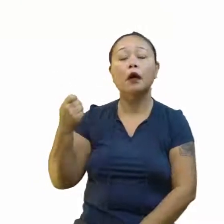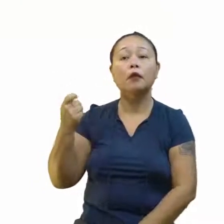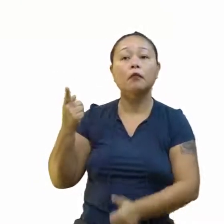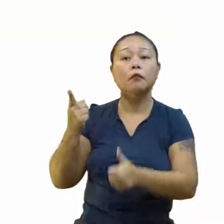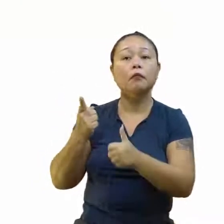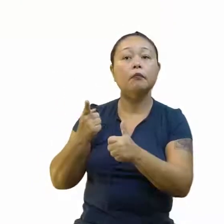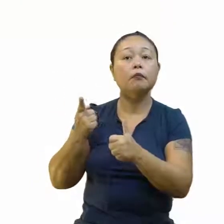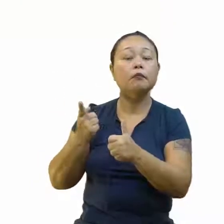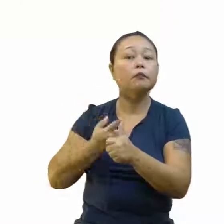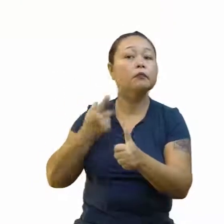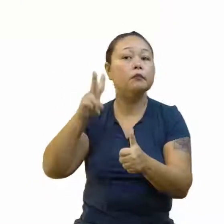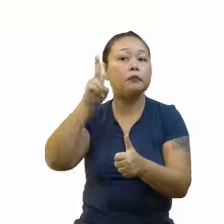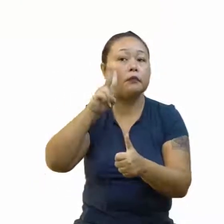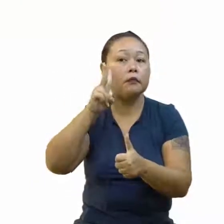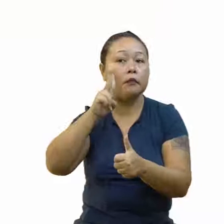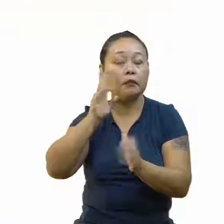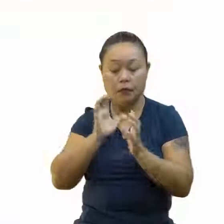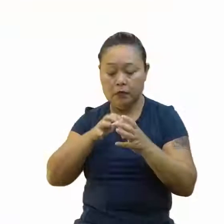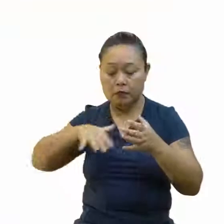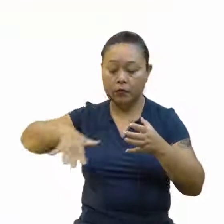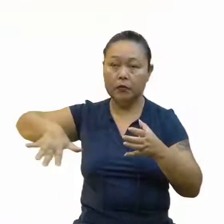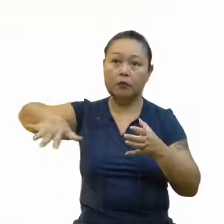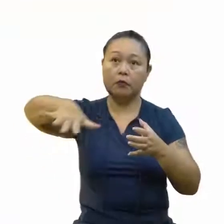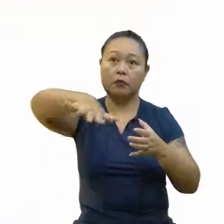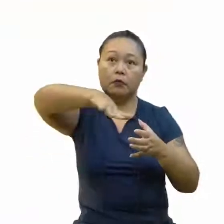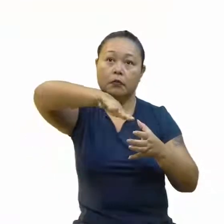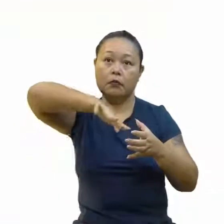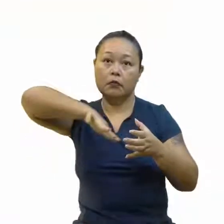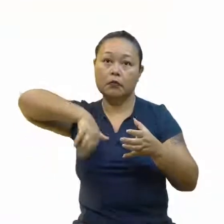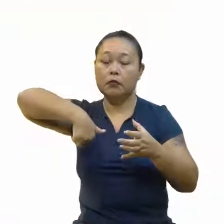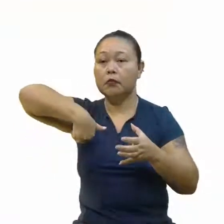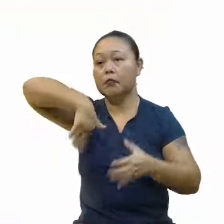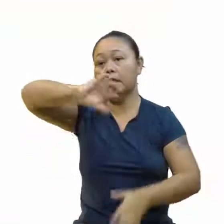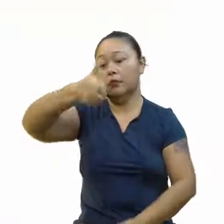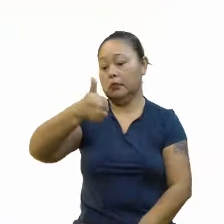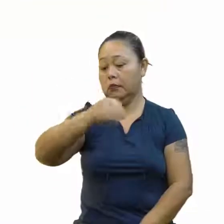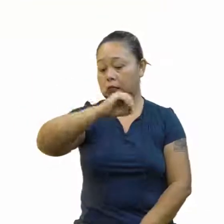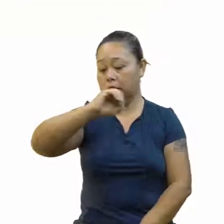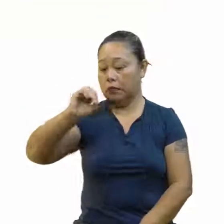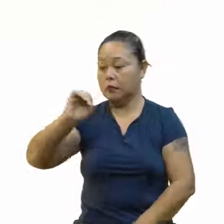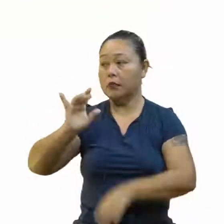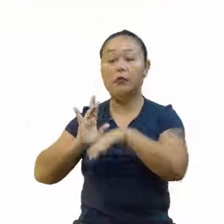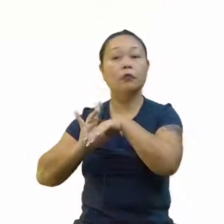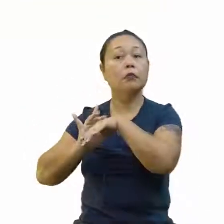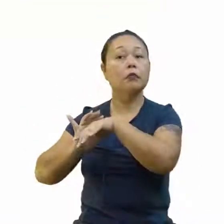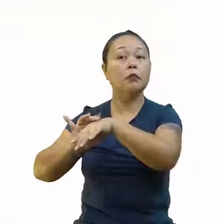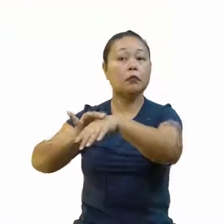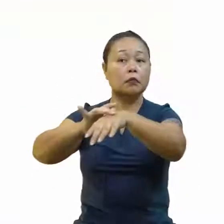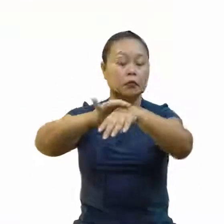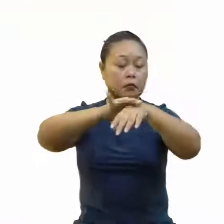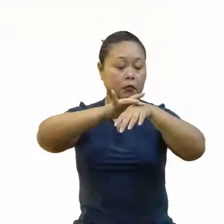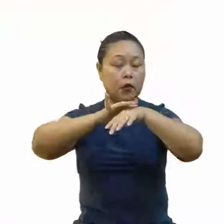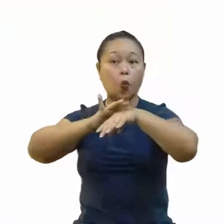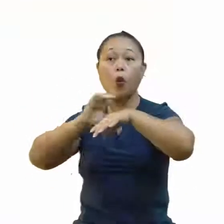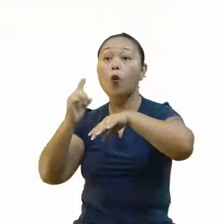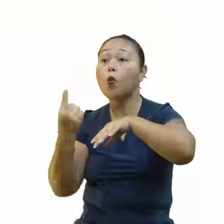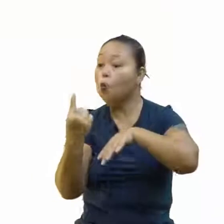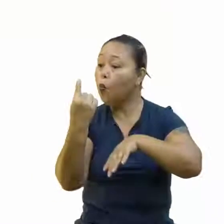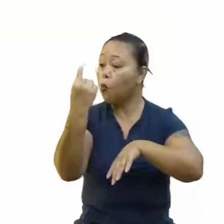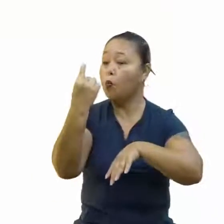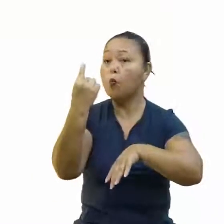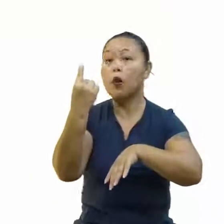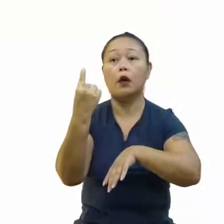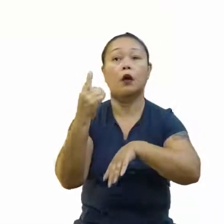lembrar que é um conjunto de mais de 100 doenças. Então, ele não é uma doença sozinha, né? É um